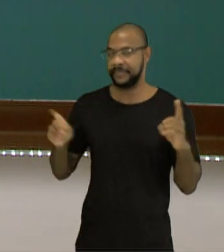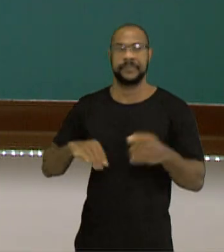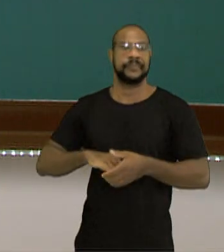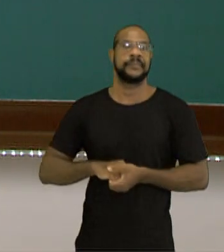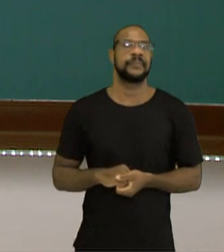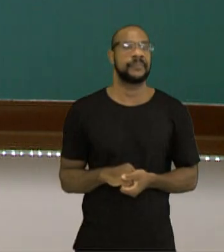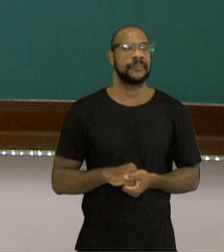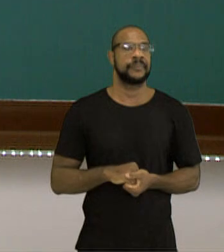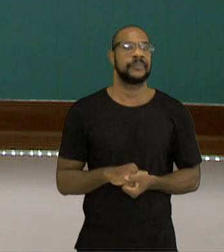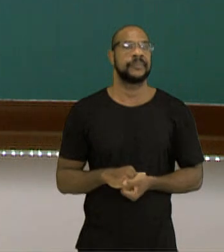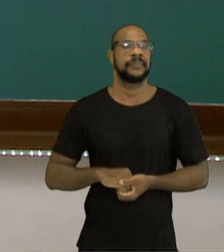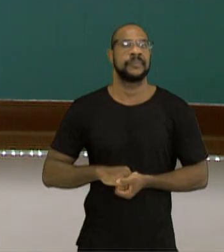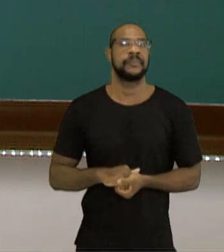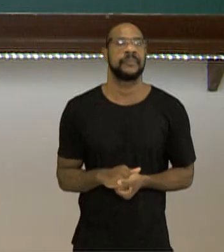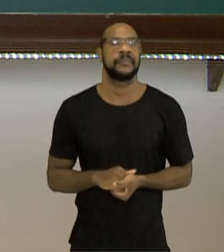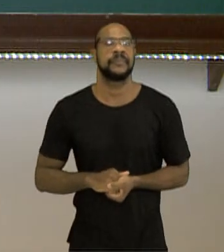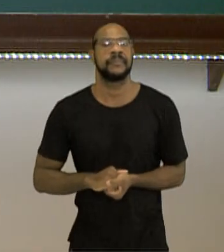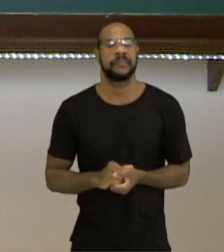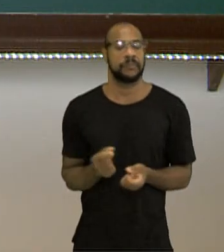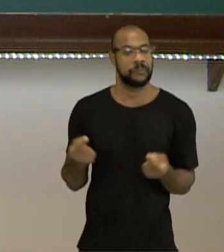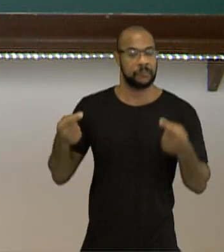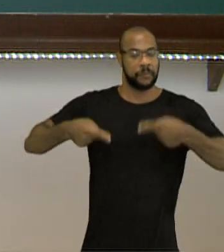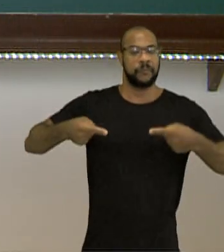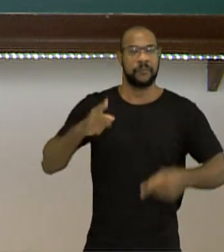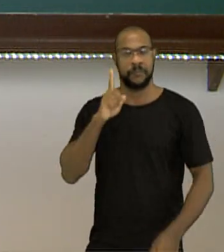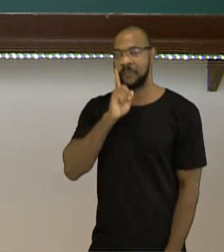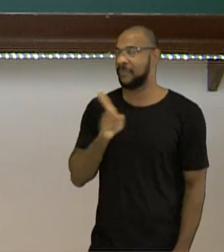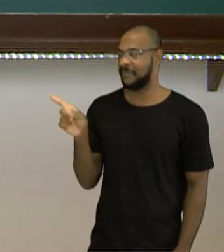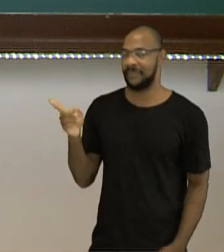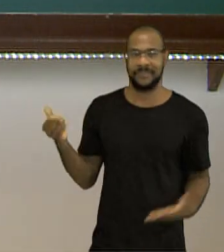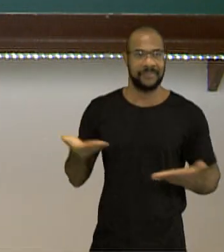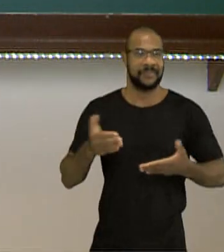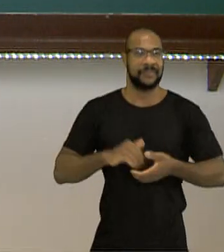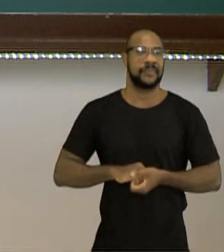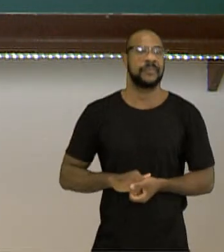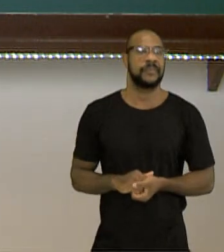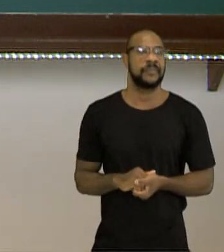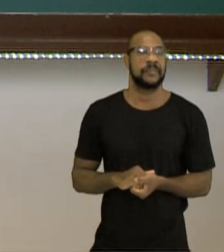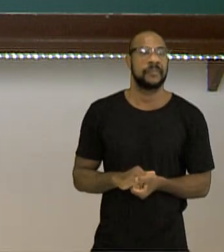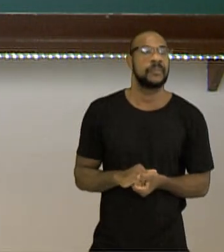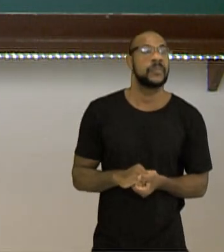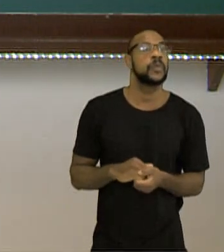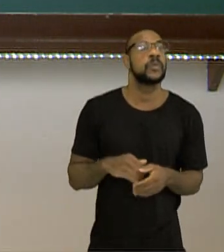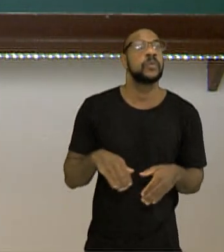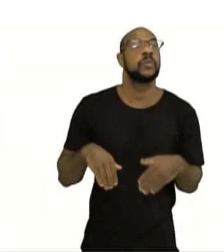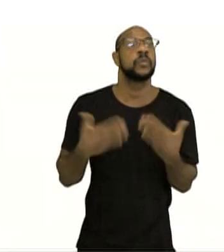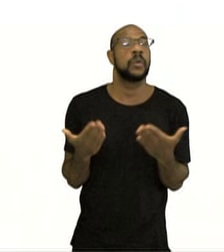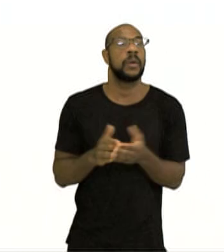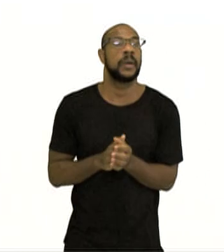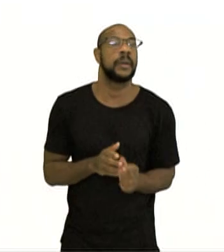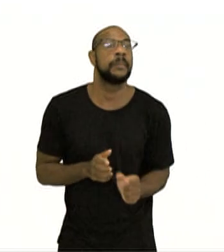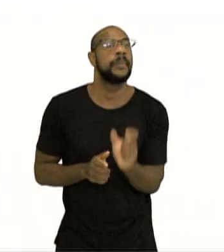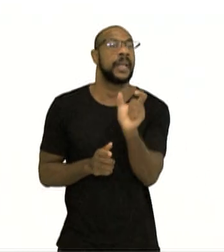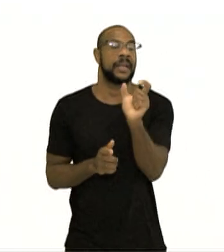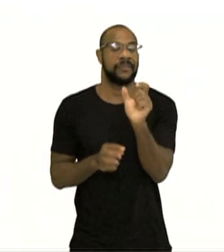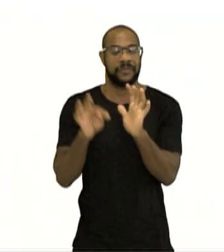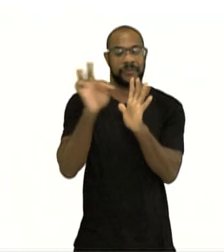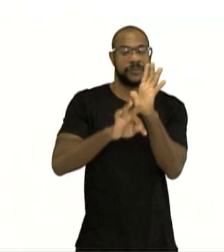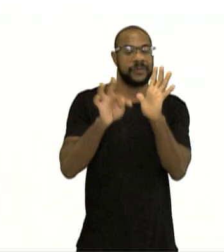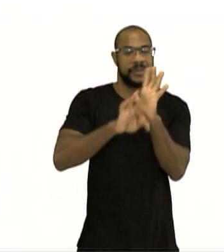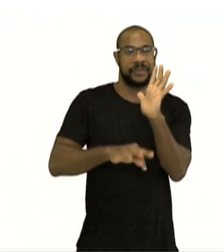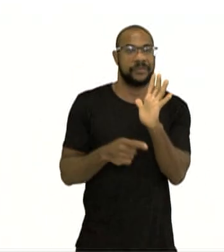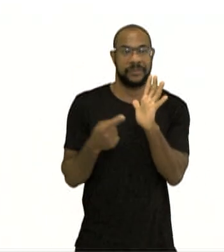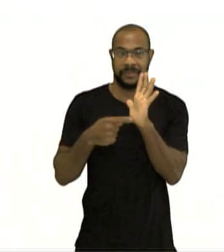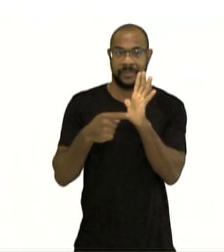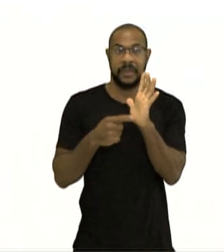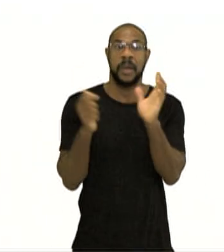Um desafio para você agora. Ai, ai, ai, vamos ver aqui o desafio. Qual ou quais palavras do texto a seguir